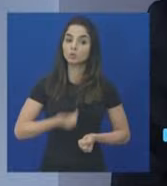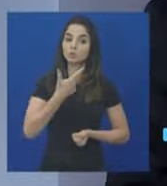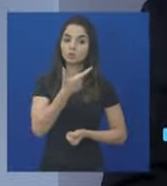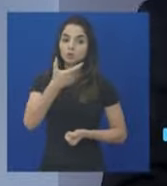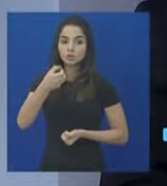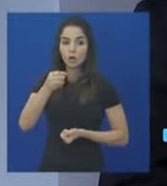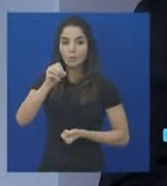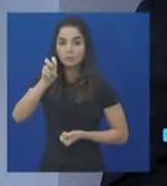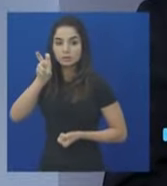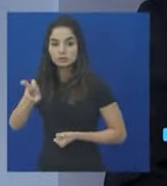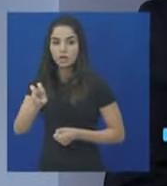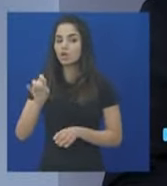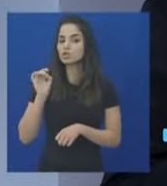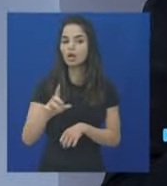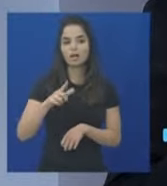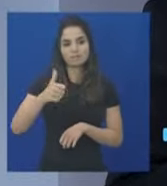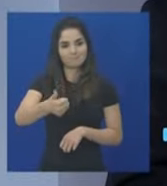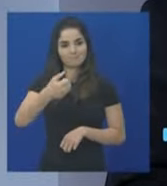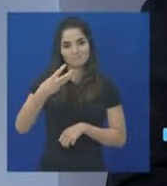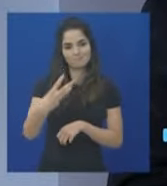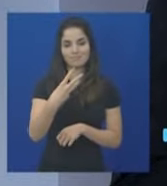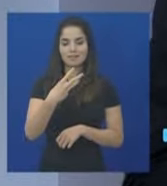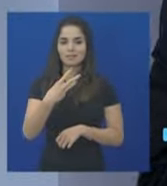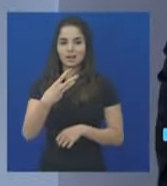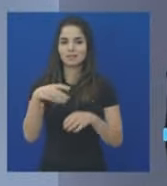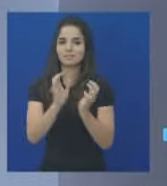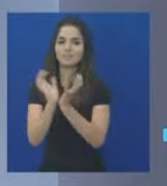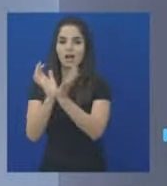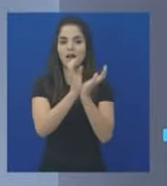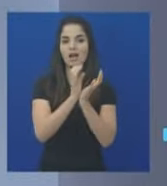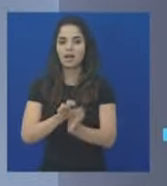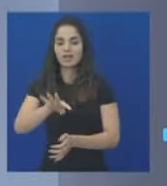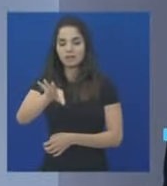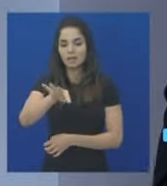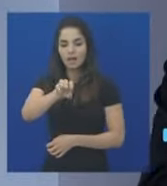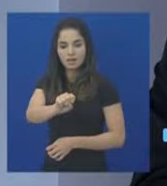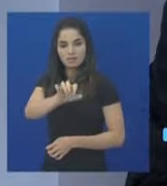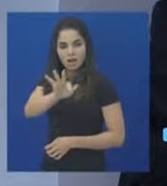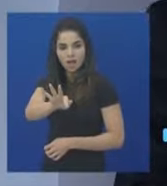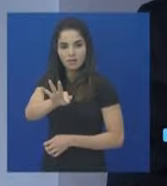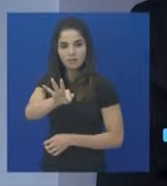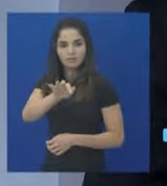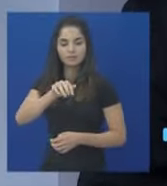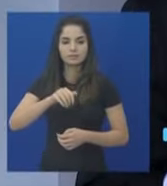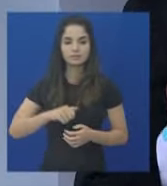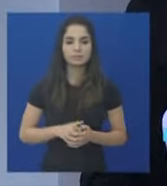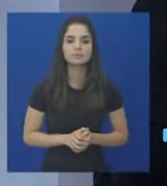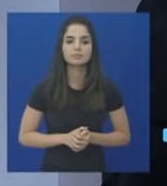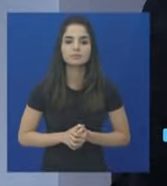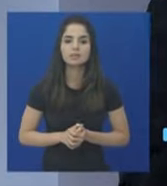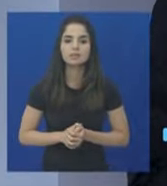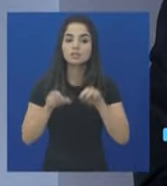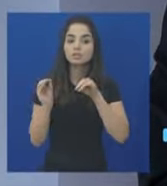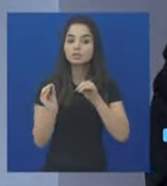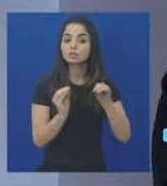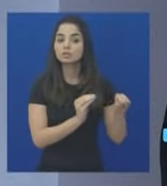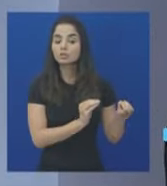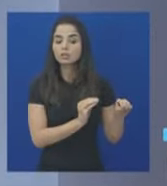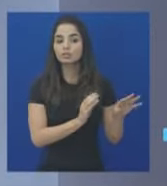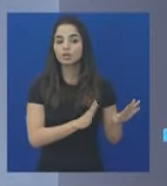tínhamos 13 equipes de PSF, que é um programa de saúde da família. Ao deixar o governo em